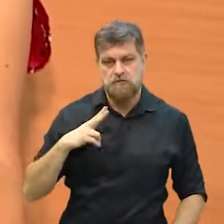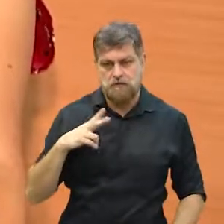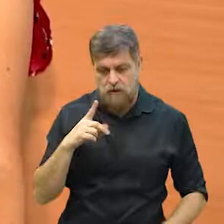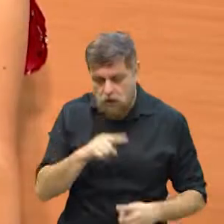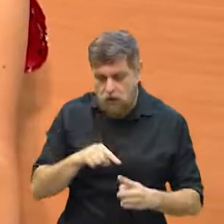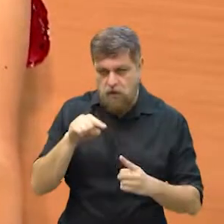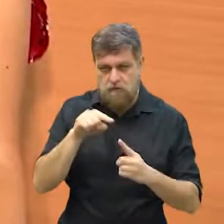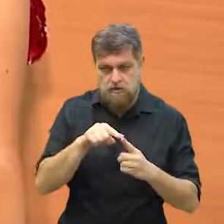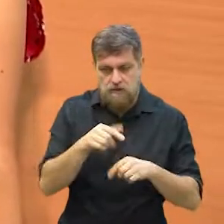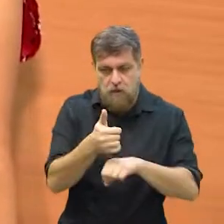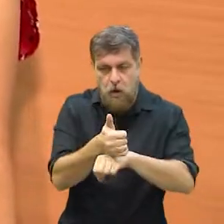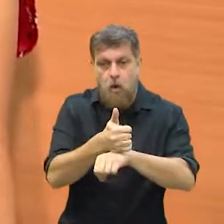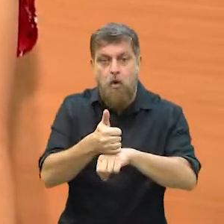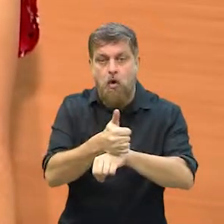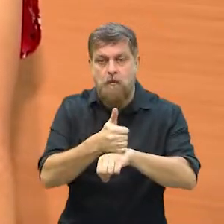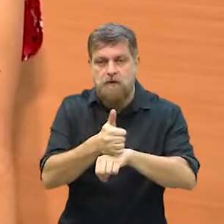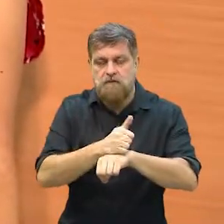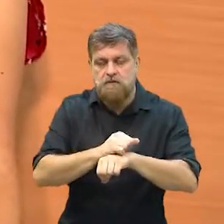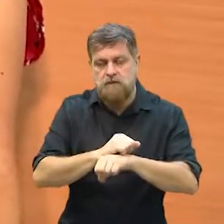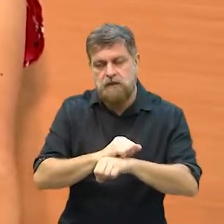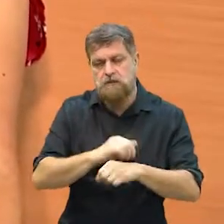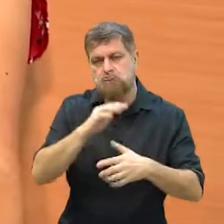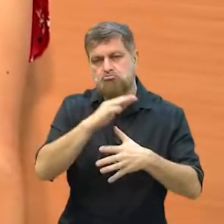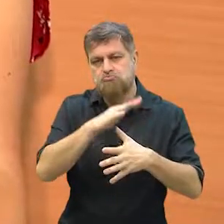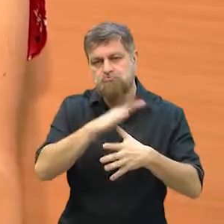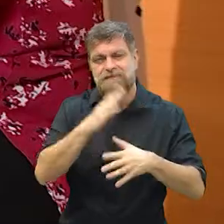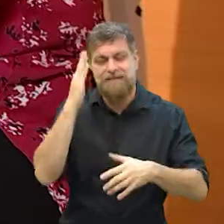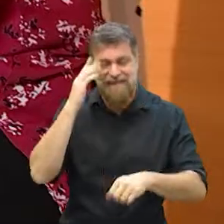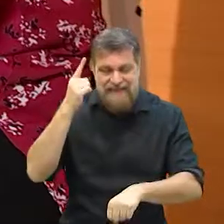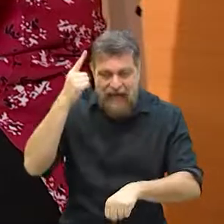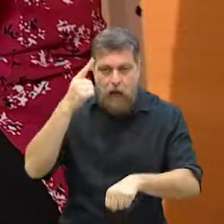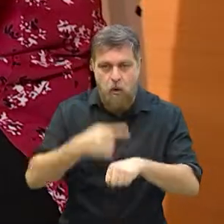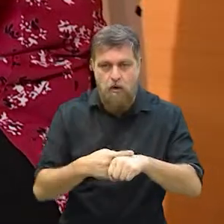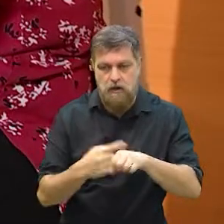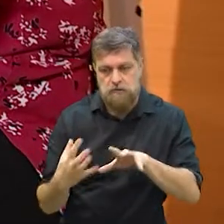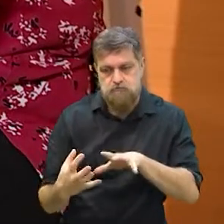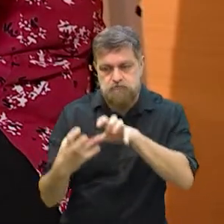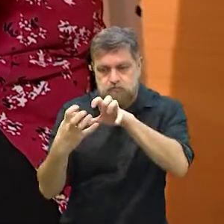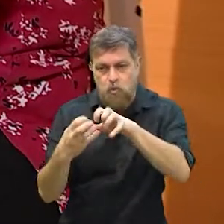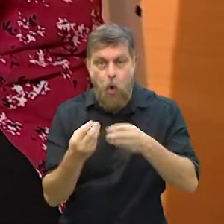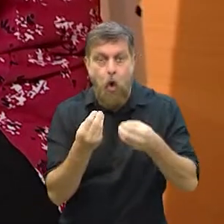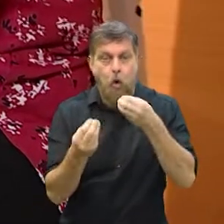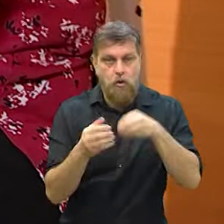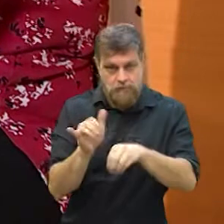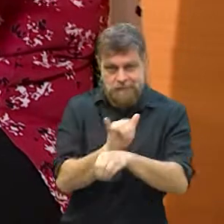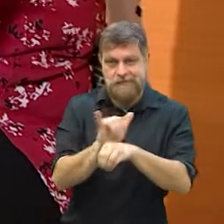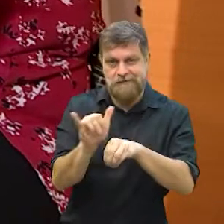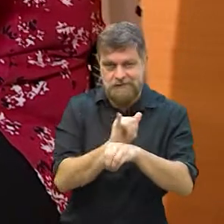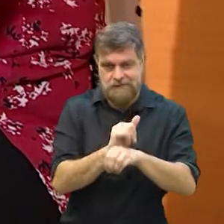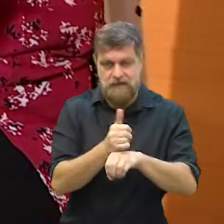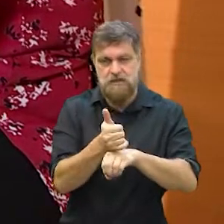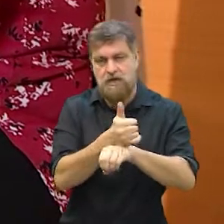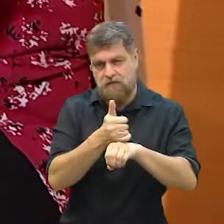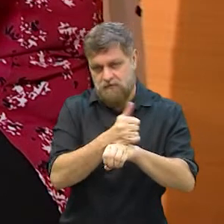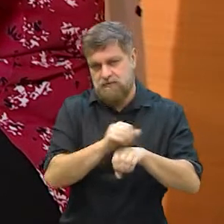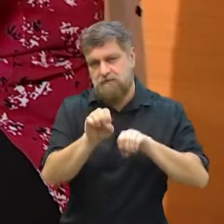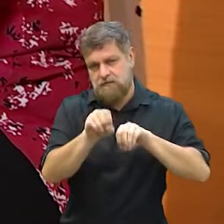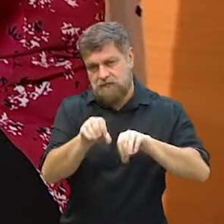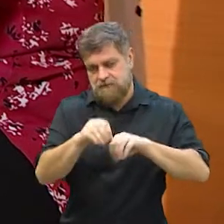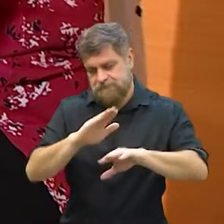para formar esses profissionais de como lidar com esses conflitos. Esse é mais um projeto que está em tramitação aqui. É um projeto que está em